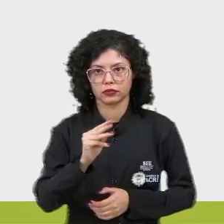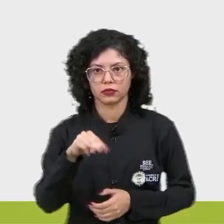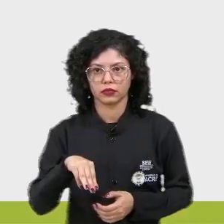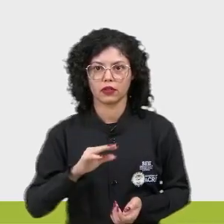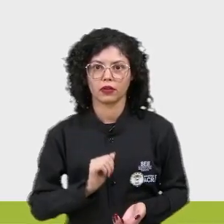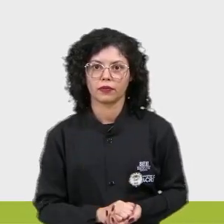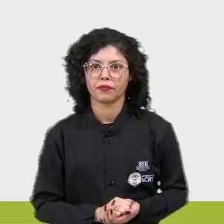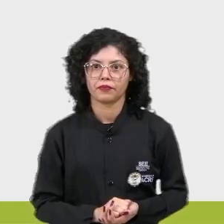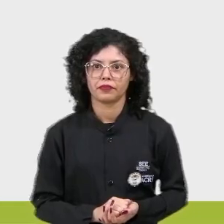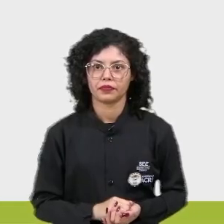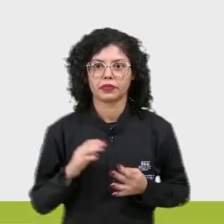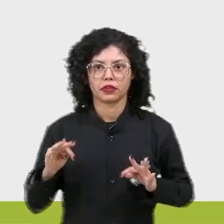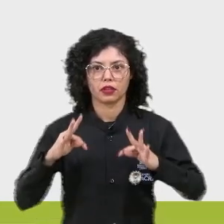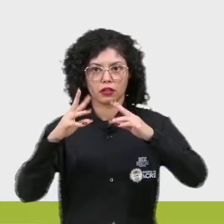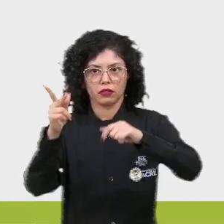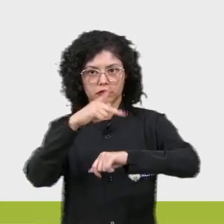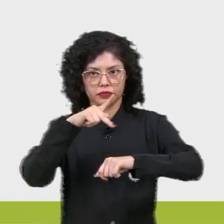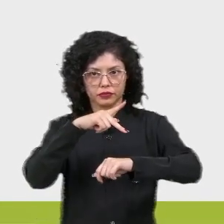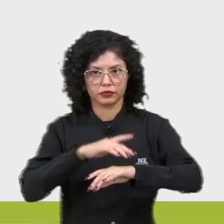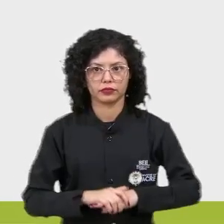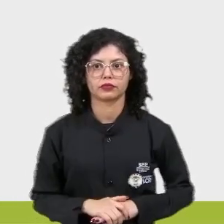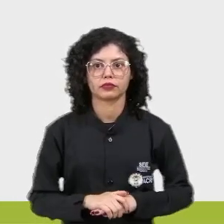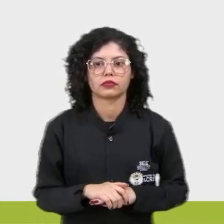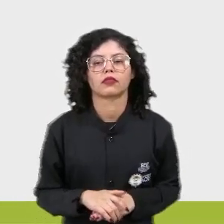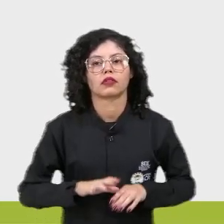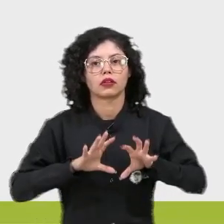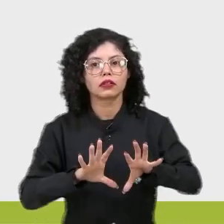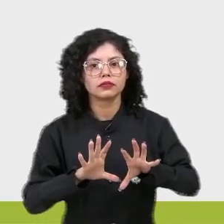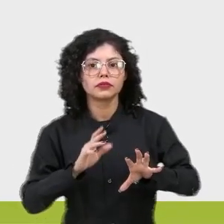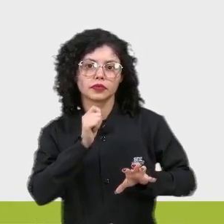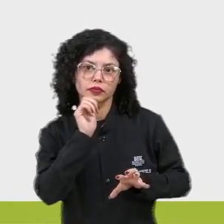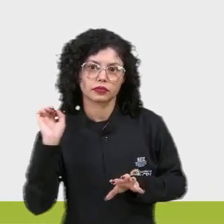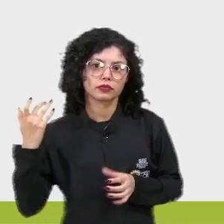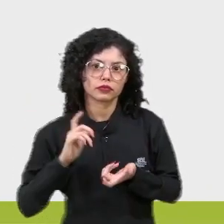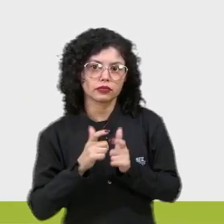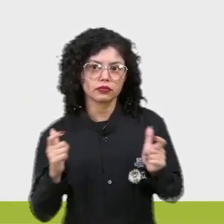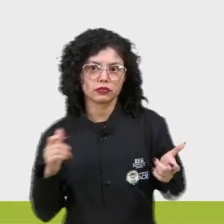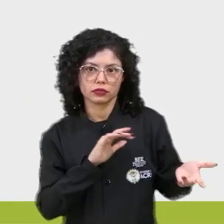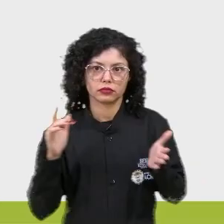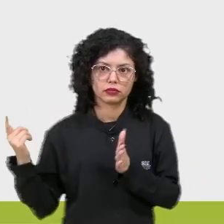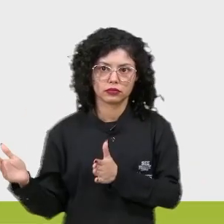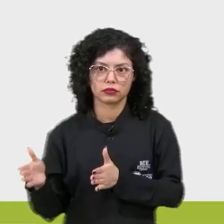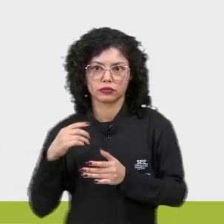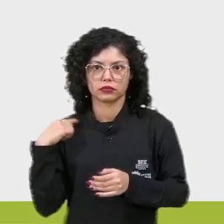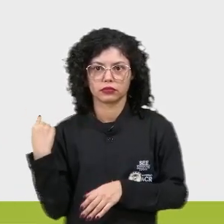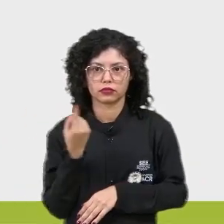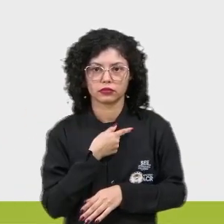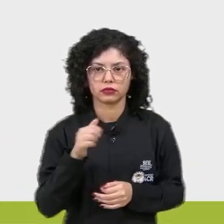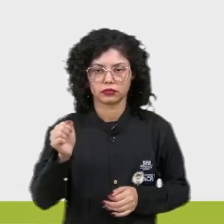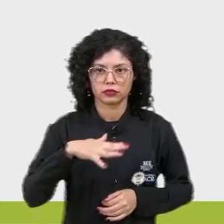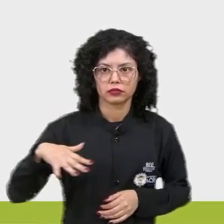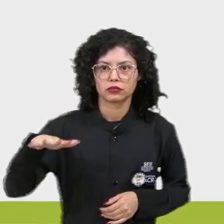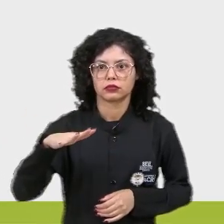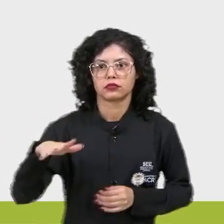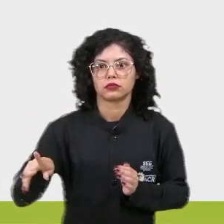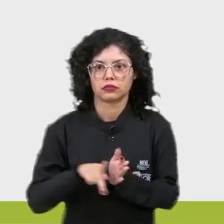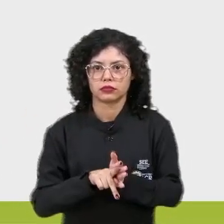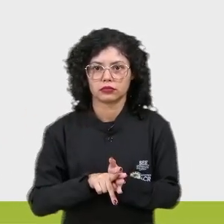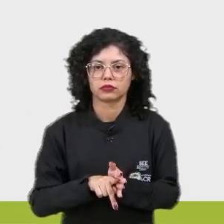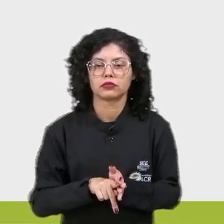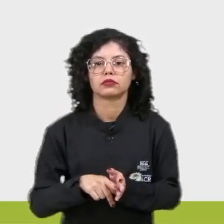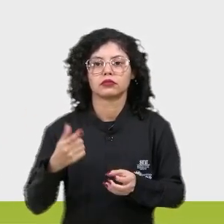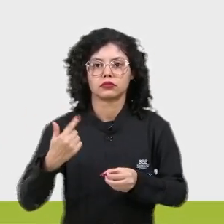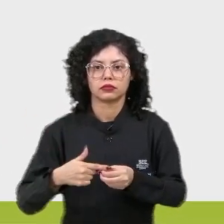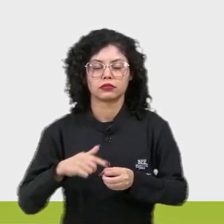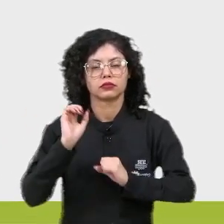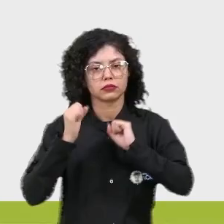rodoviária cortando todo o país. E por ela escoa a maior parte de nossos produtos agropecuários, minerais,